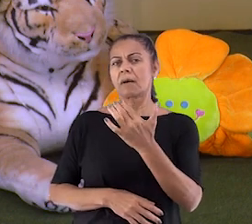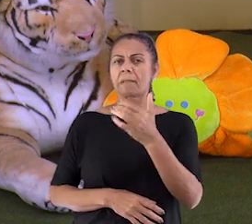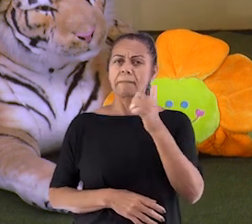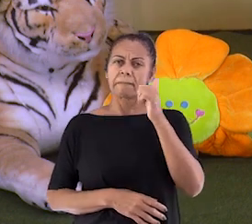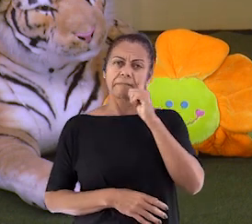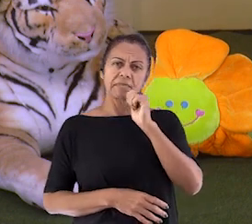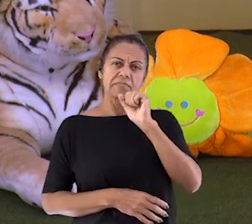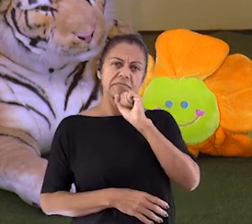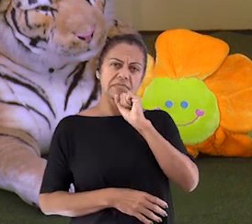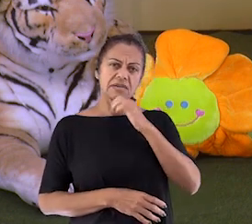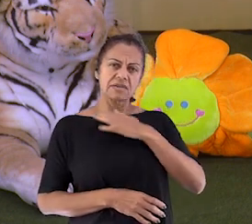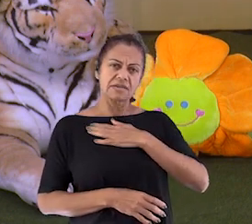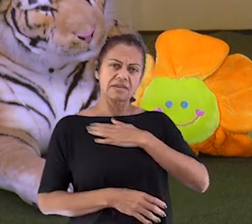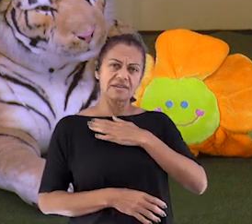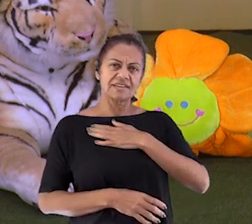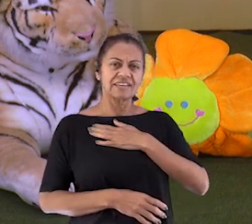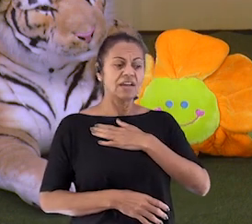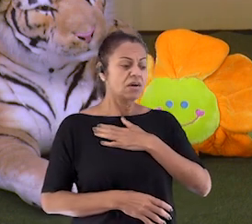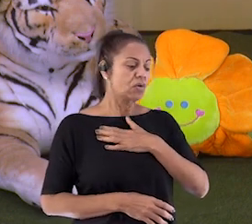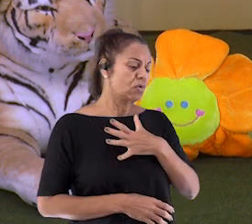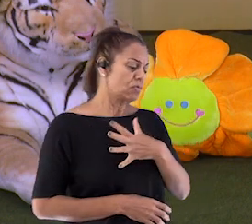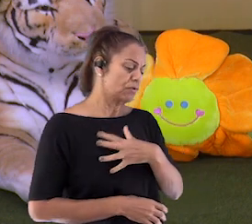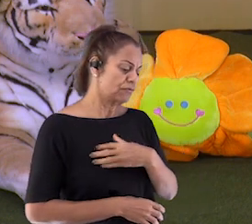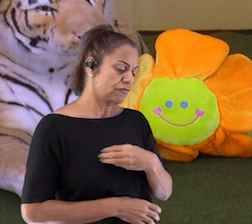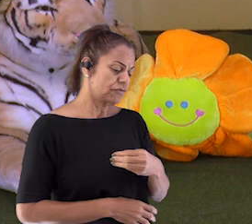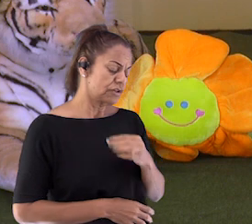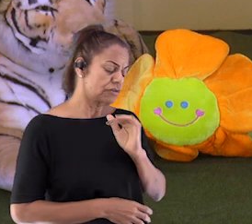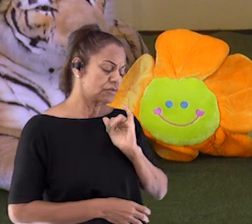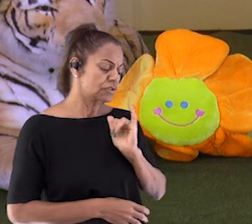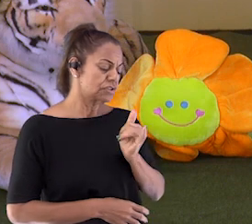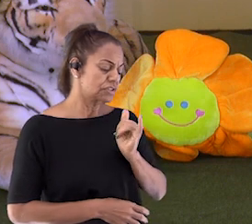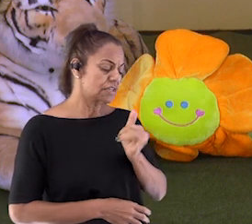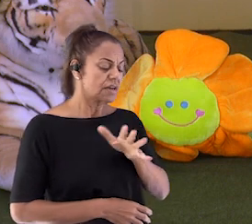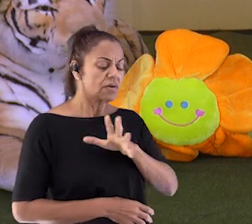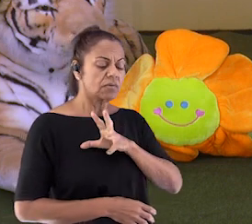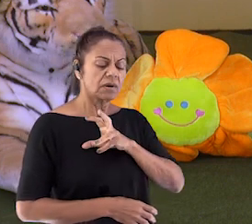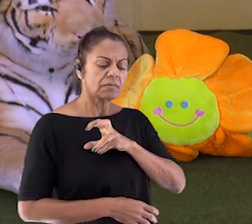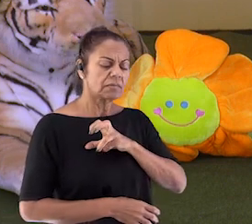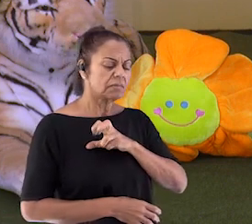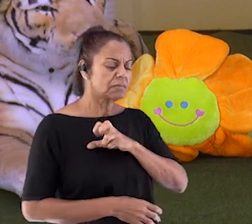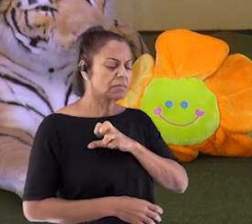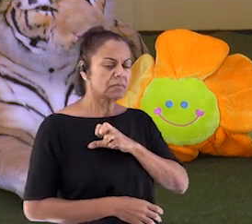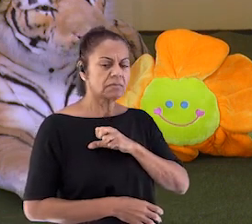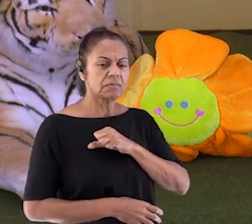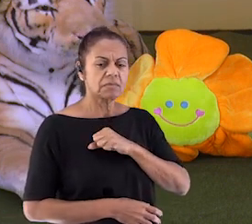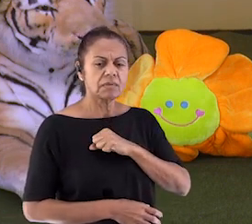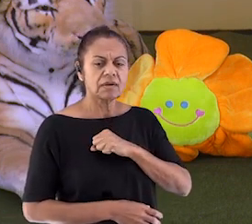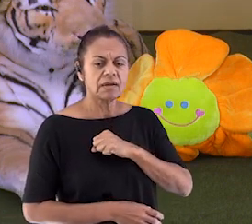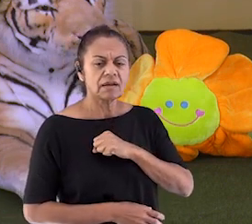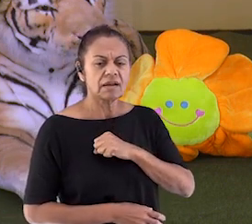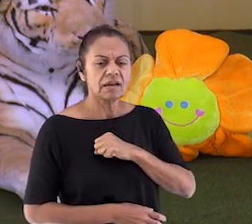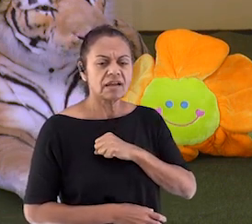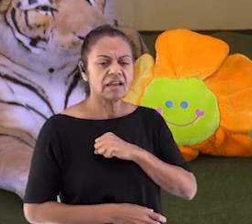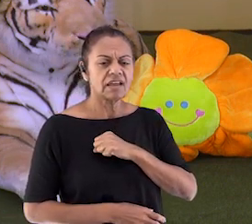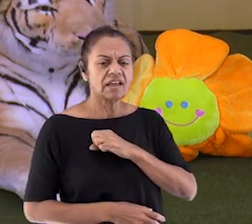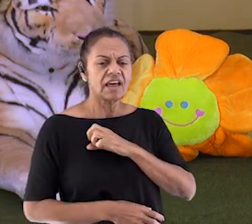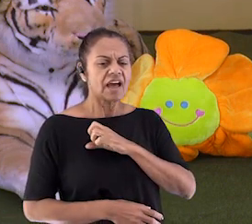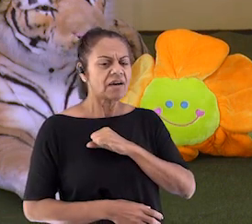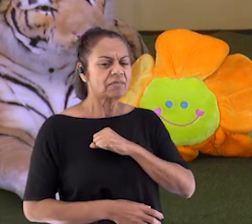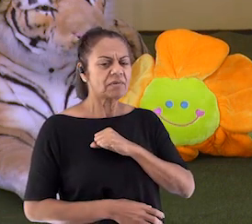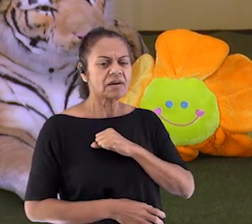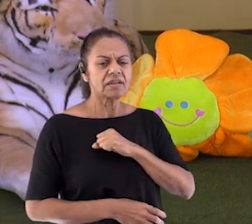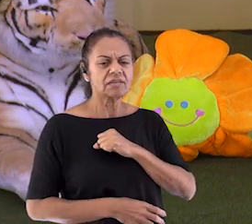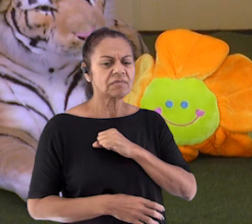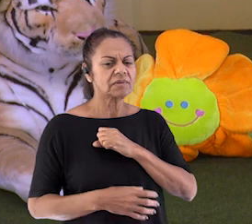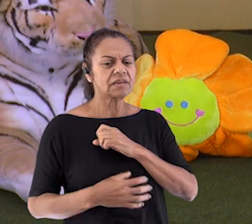do amor? Eu lhe digo, meu filhote. O amor é tão escuro como a